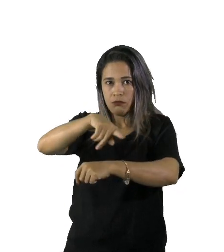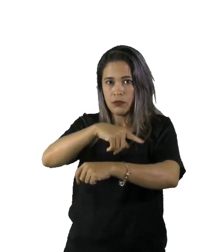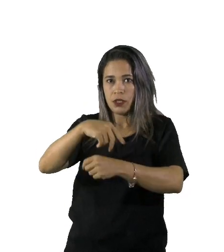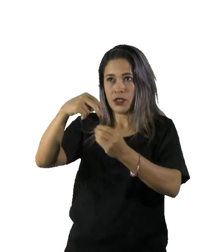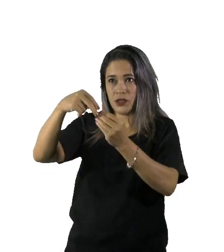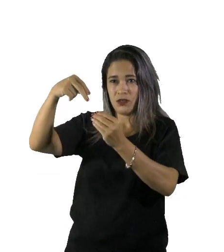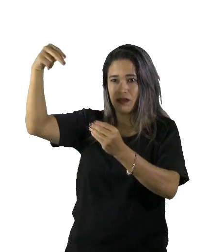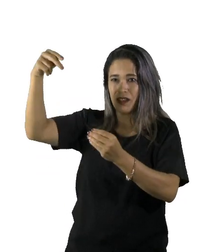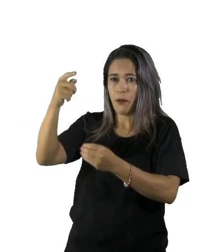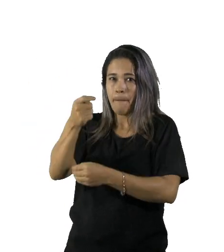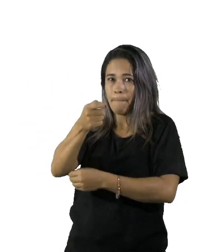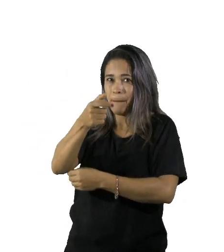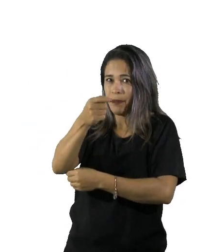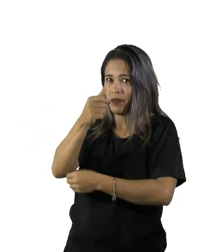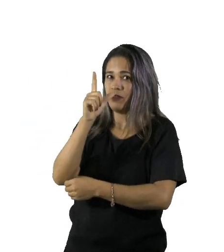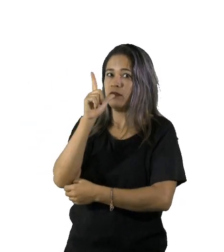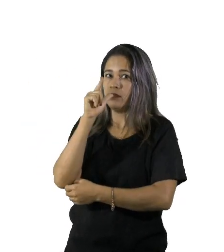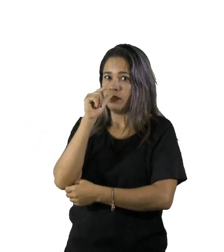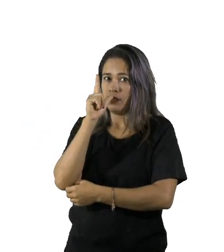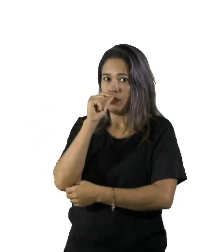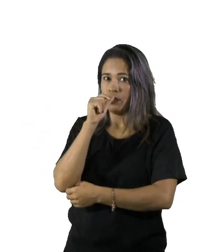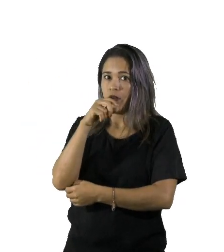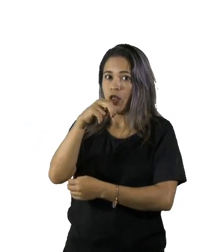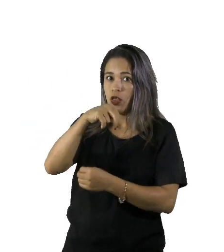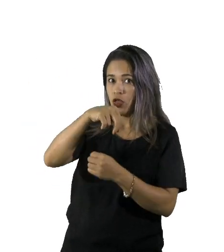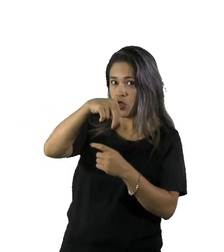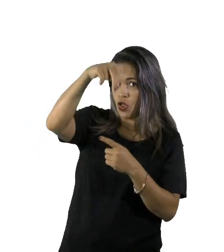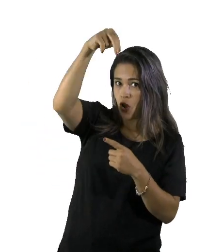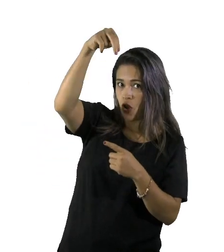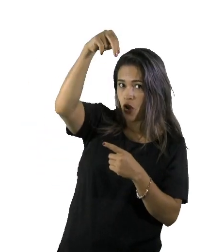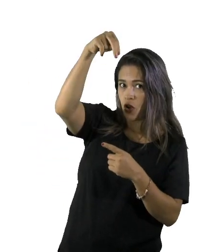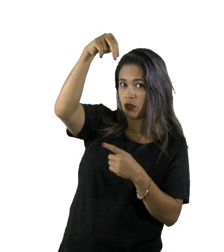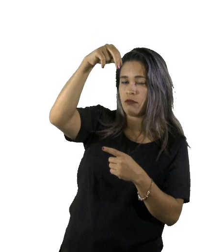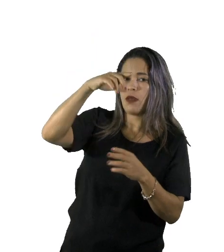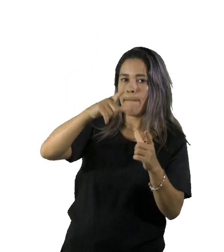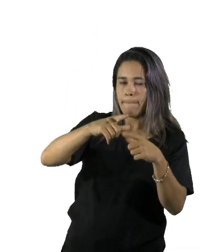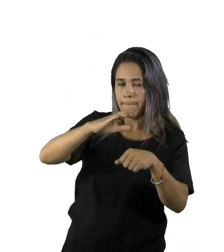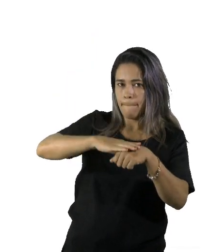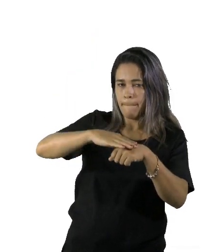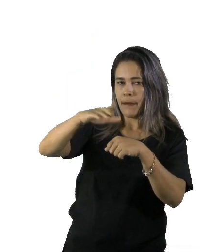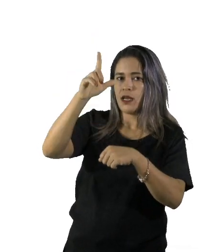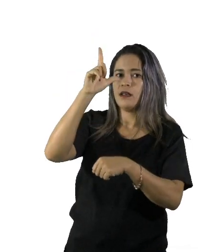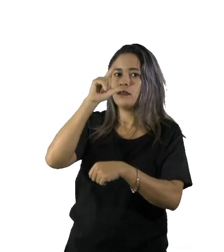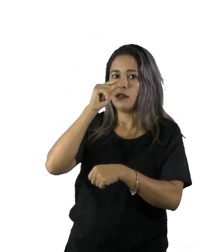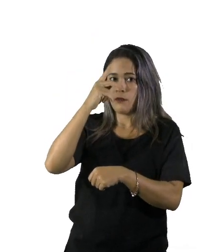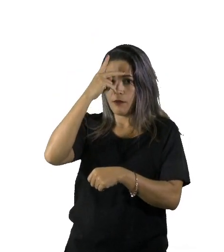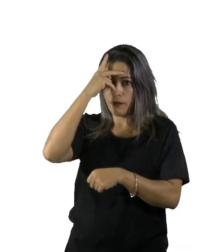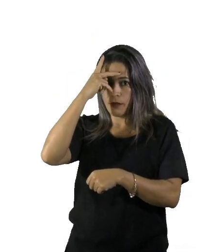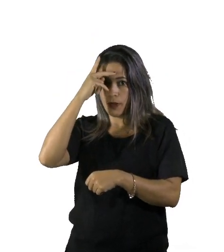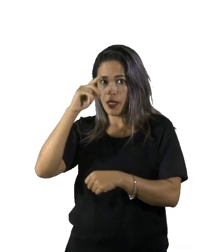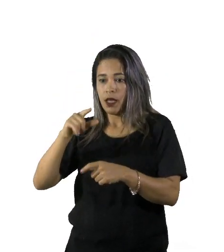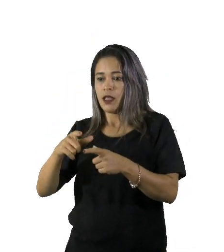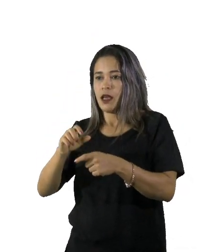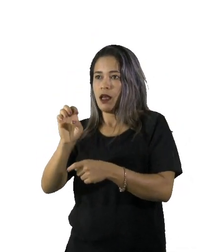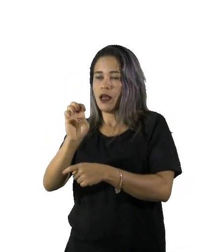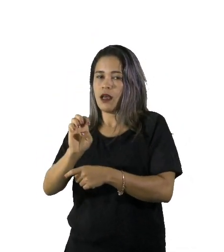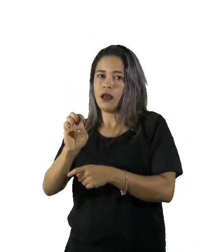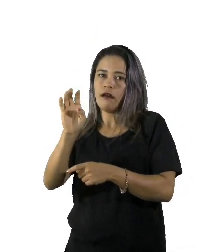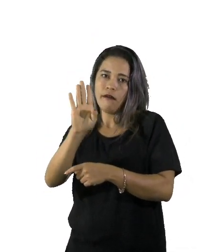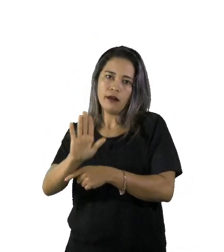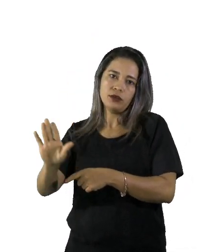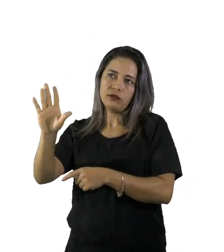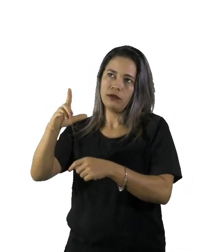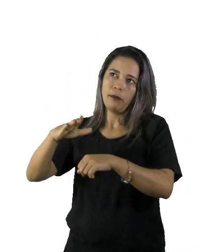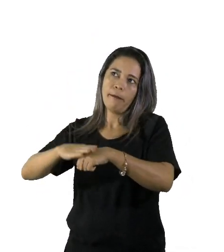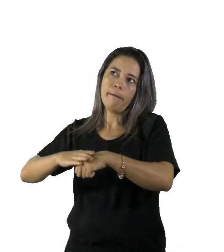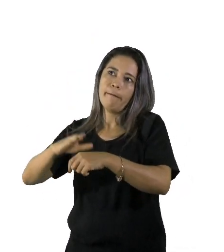que tem menos água e a região Norte é a que tem mais água e a região que tem mais gente também tem pouca água, né?